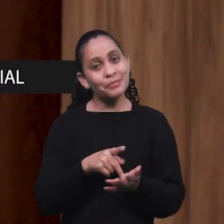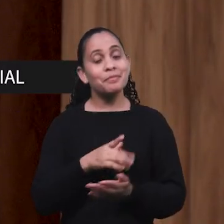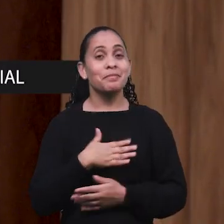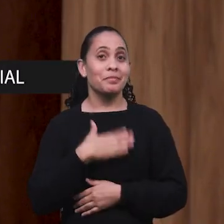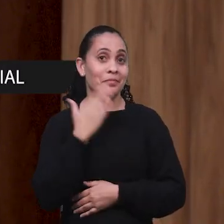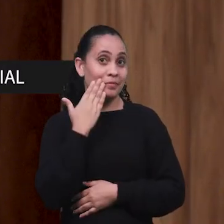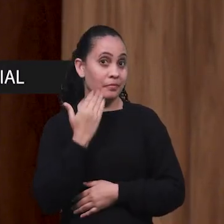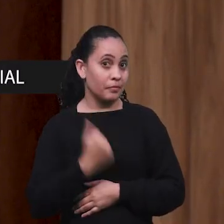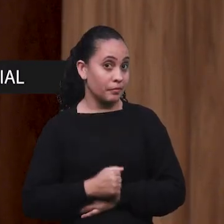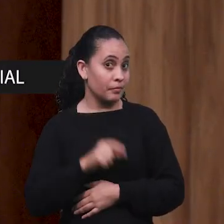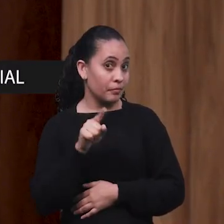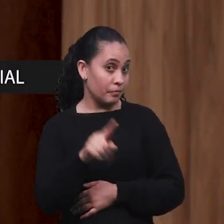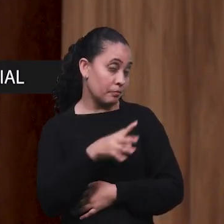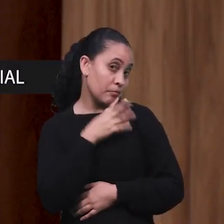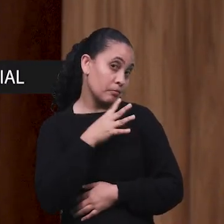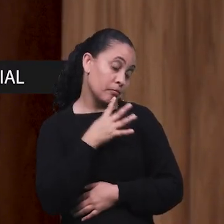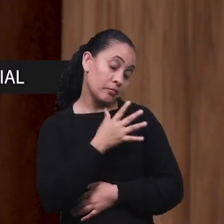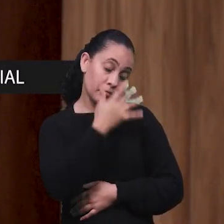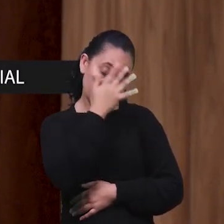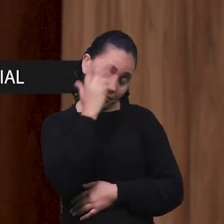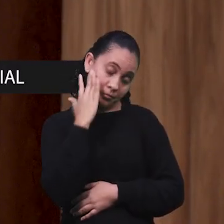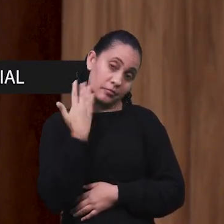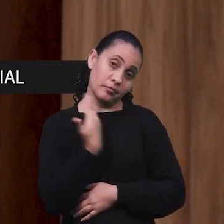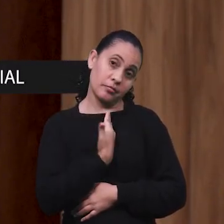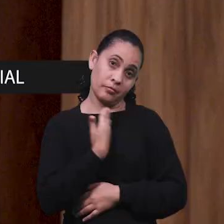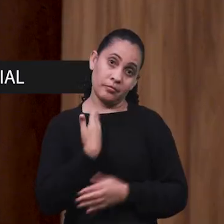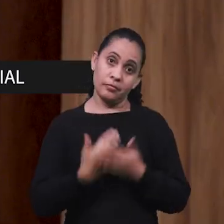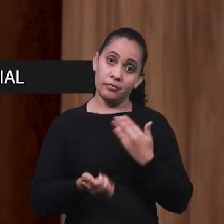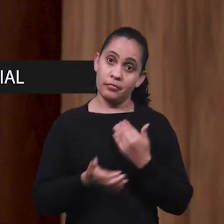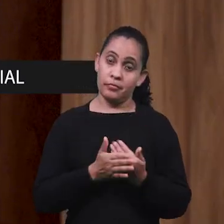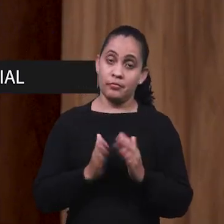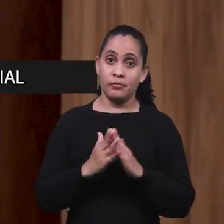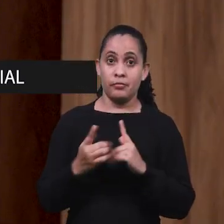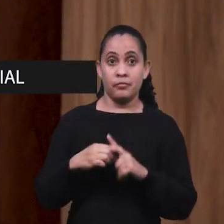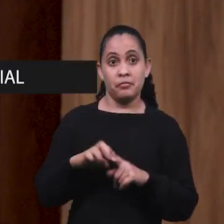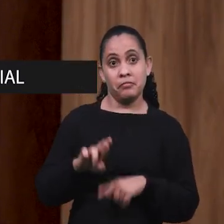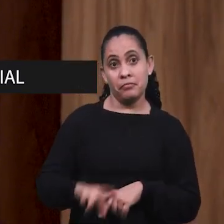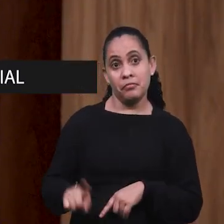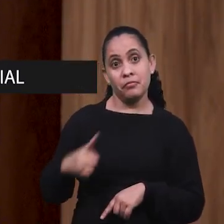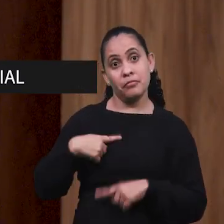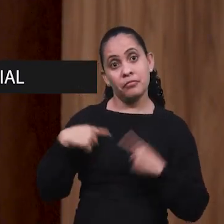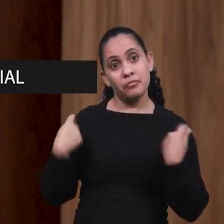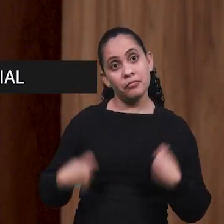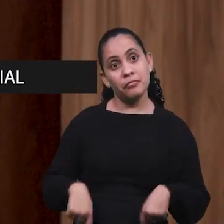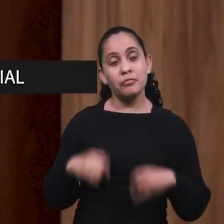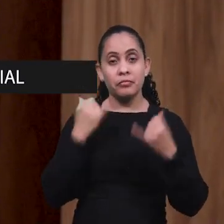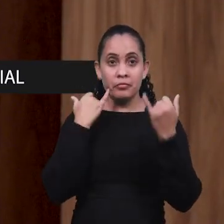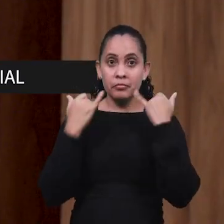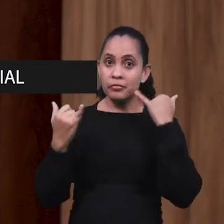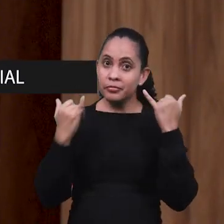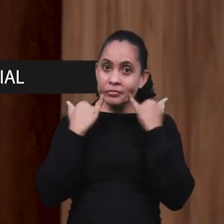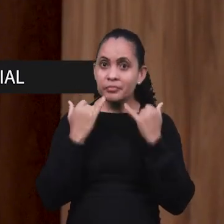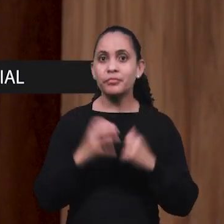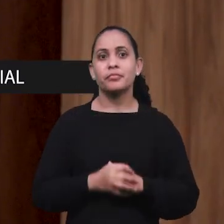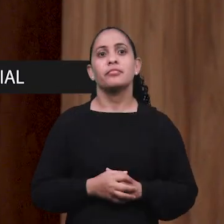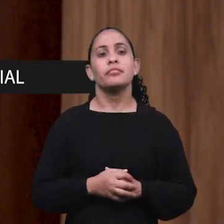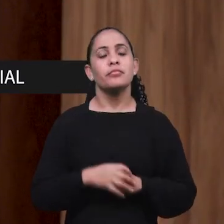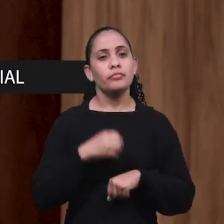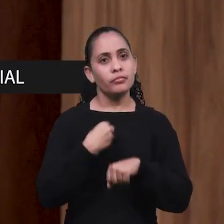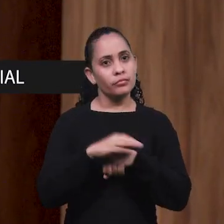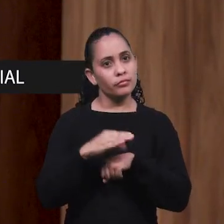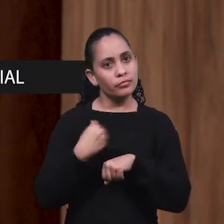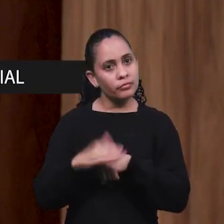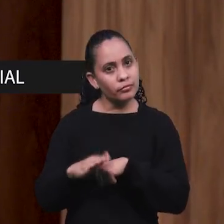não é verdade? Eu tenho certeza que você conhece pessoas, amigos, parentes, independente se é da igreja ou não, que precisam dessa informação.